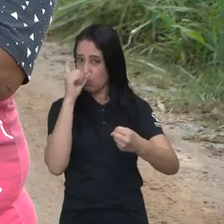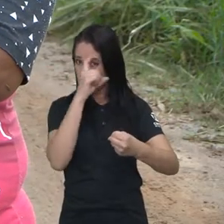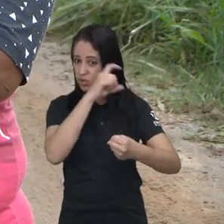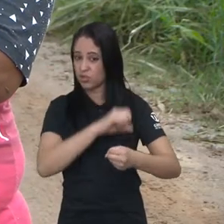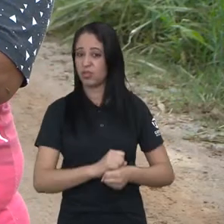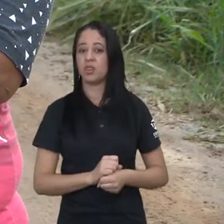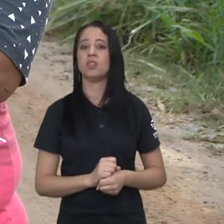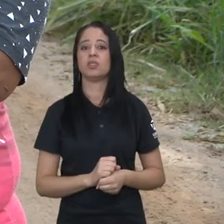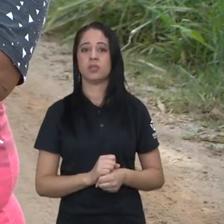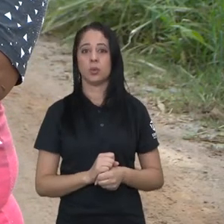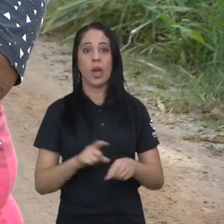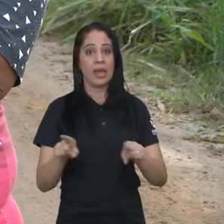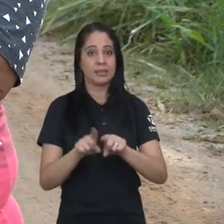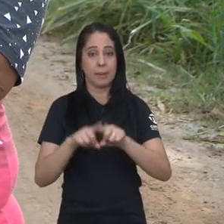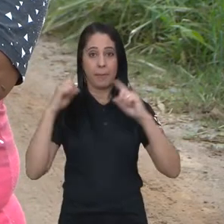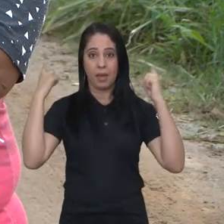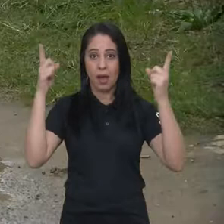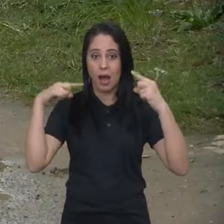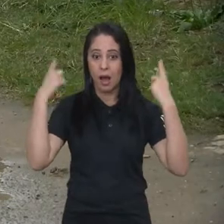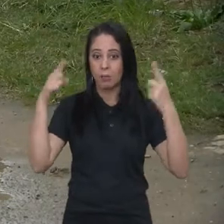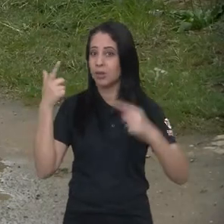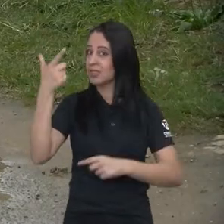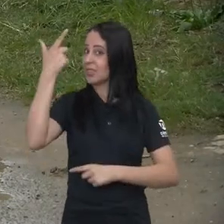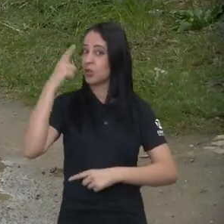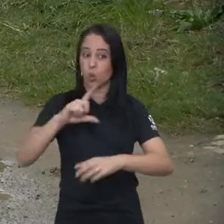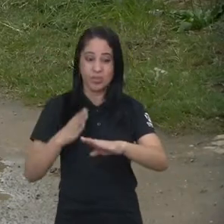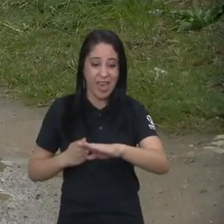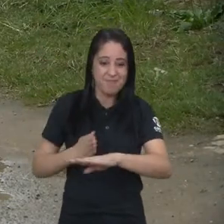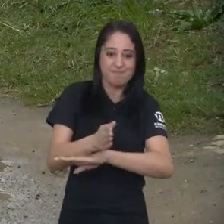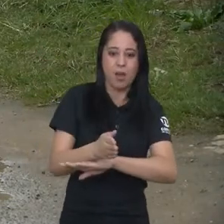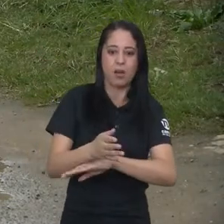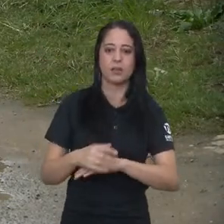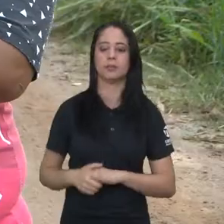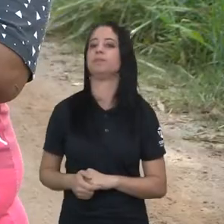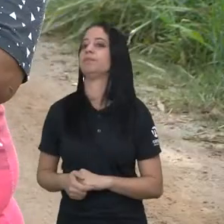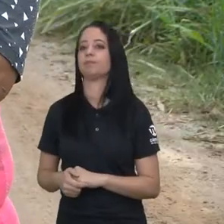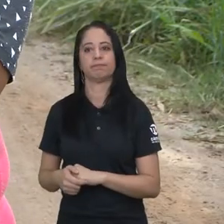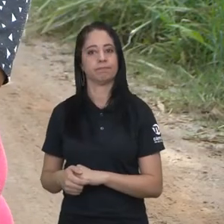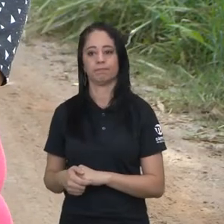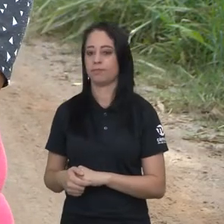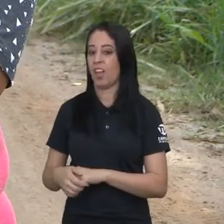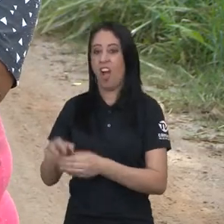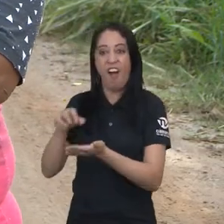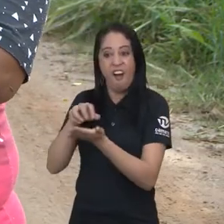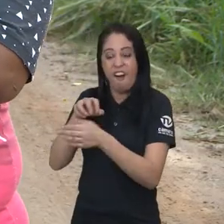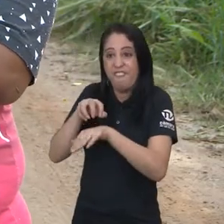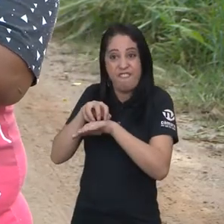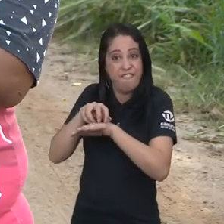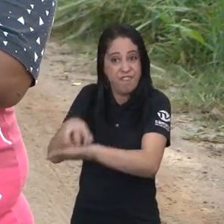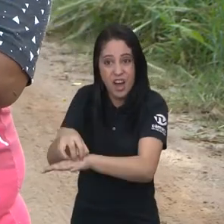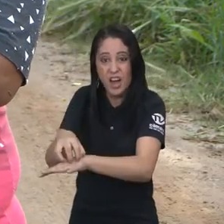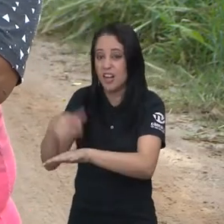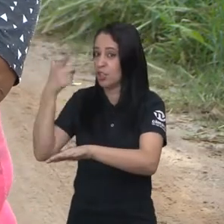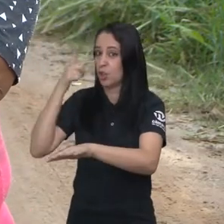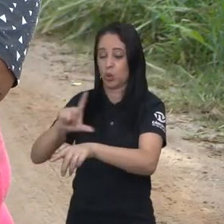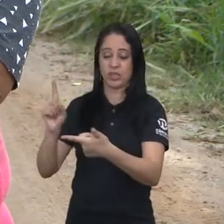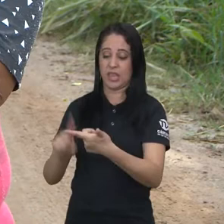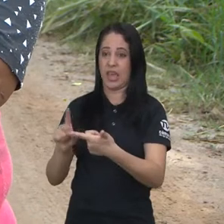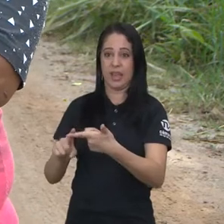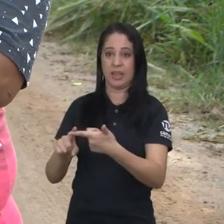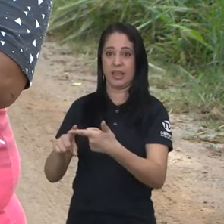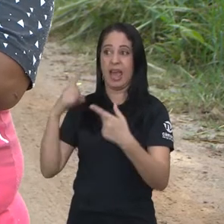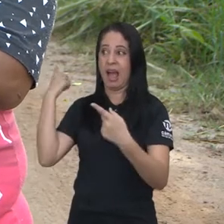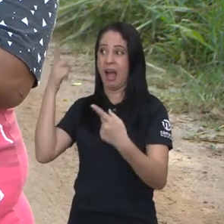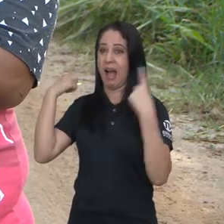sofre até mesmo quando precisa de apoio de uma ambulância Já que as ruas ficam alagadas van não descer ambulância não